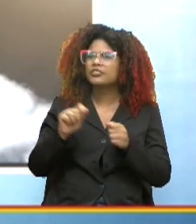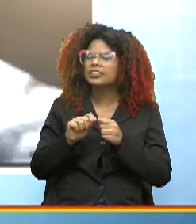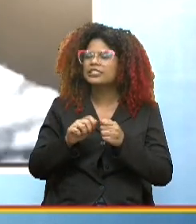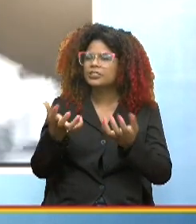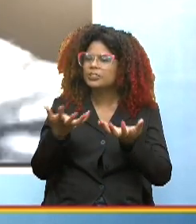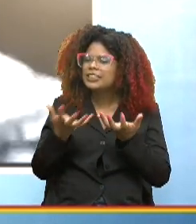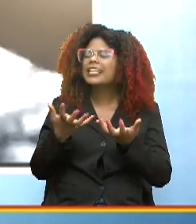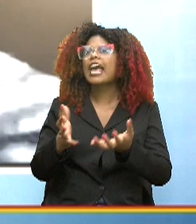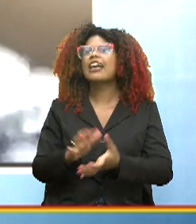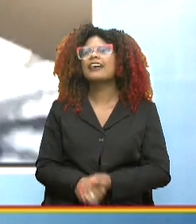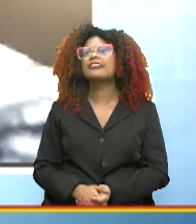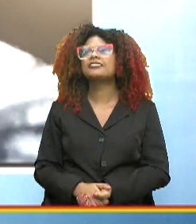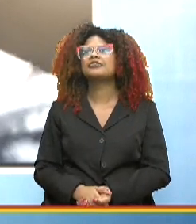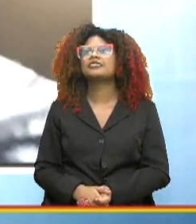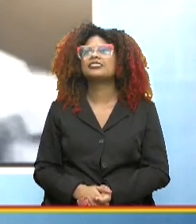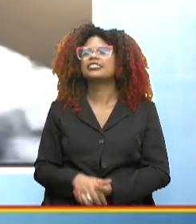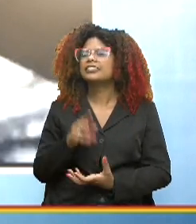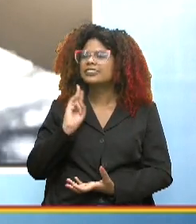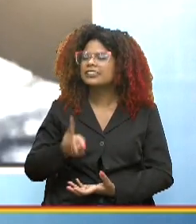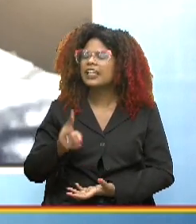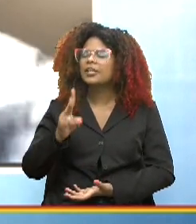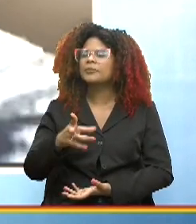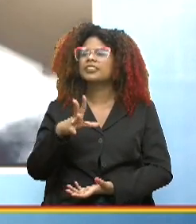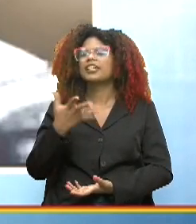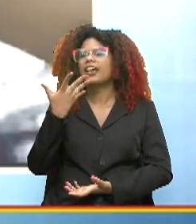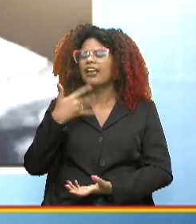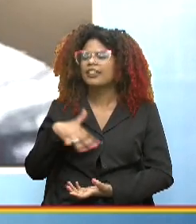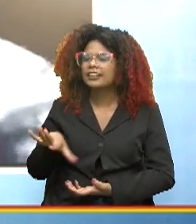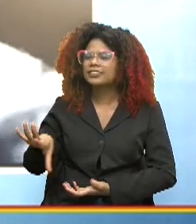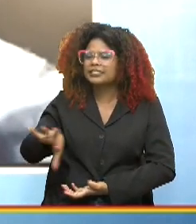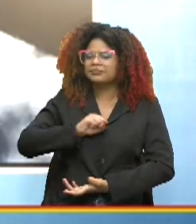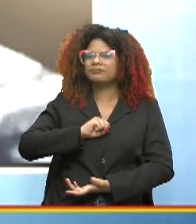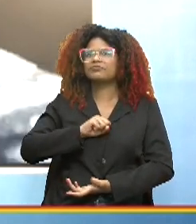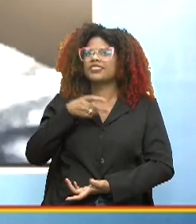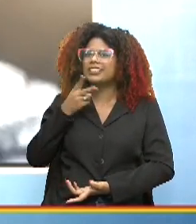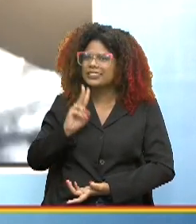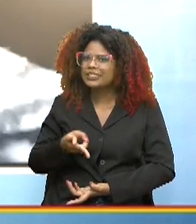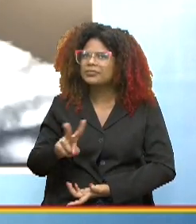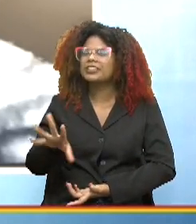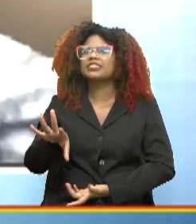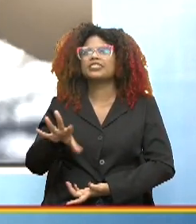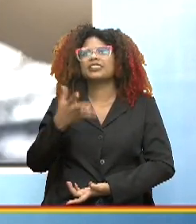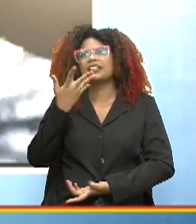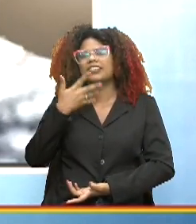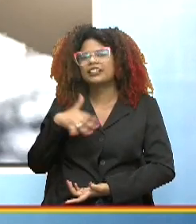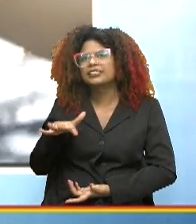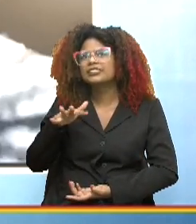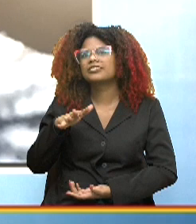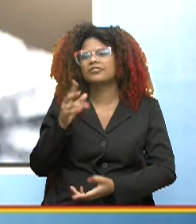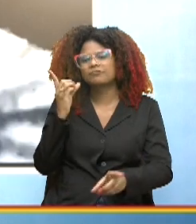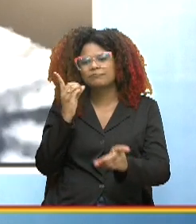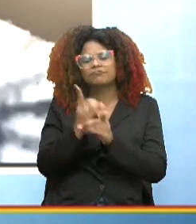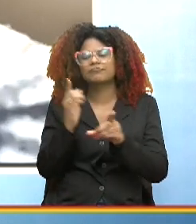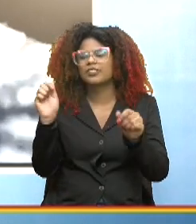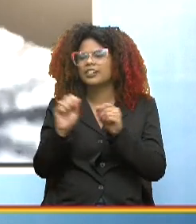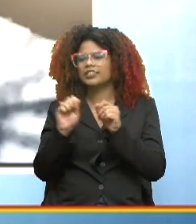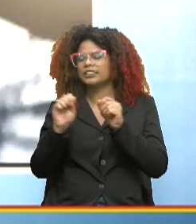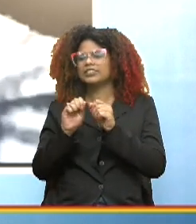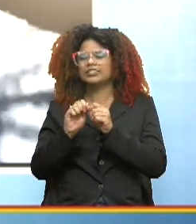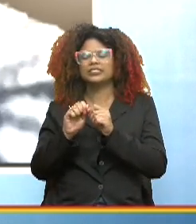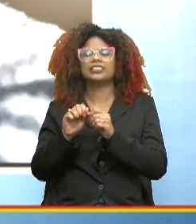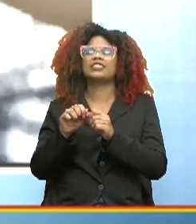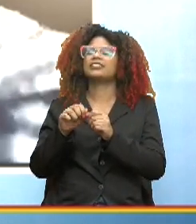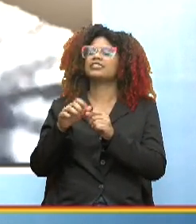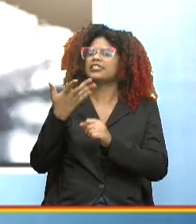querem porque tem sempre tem criança para ser adotada sempre tem criança que tu vai encontrar e que vai fazer eles